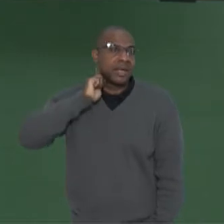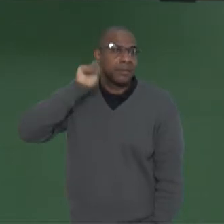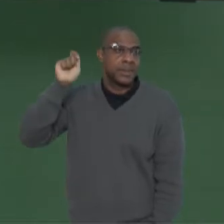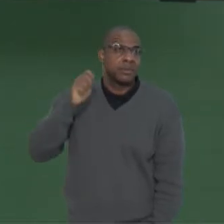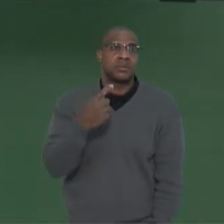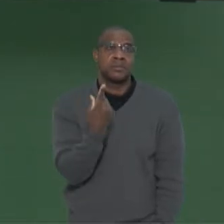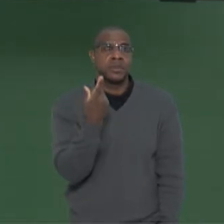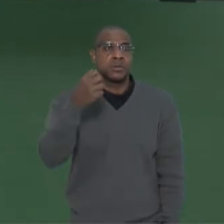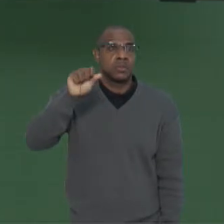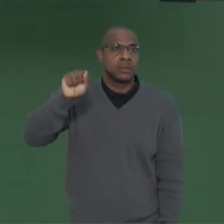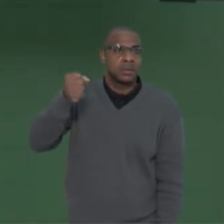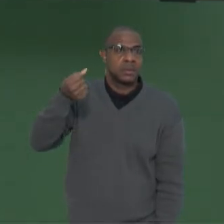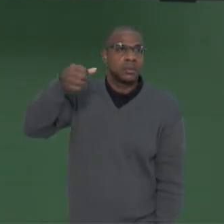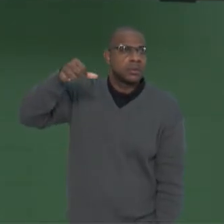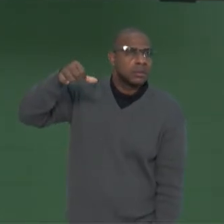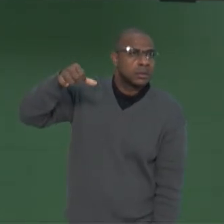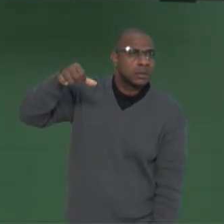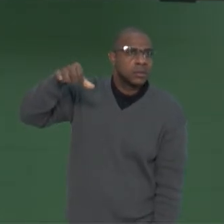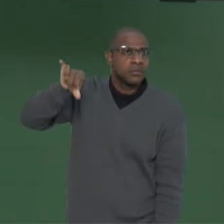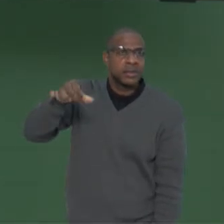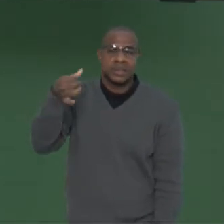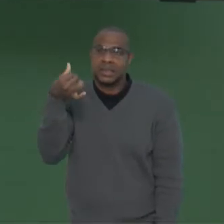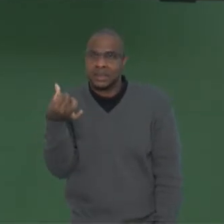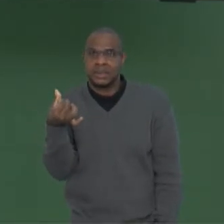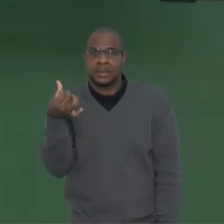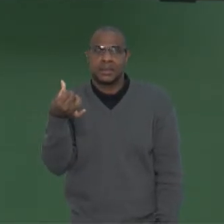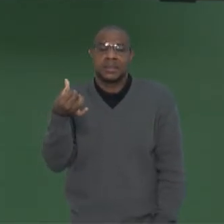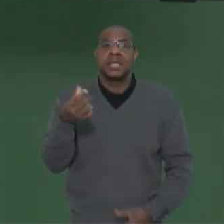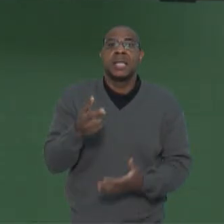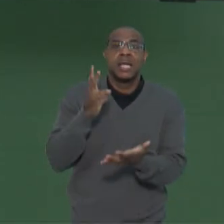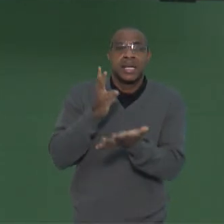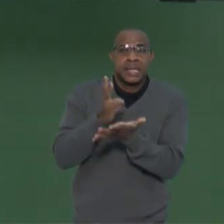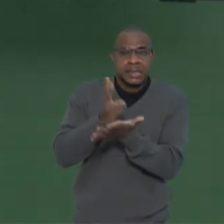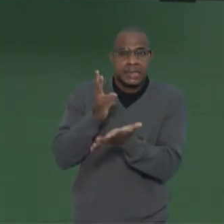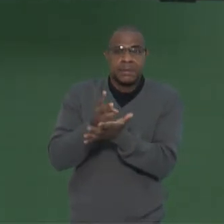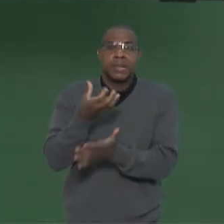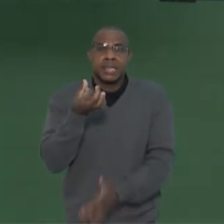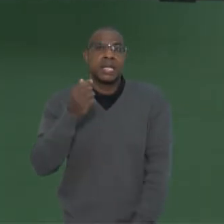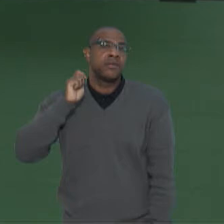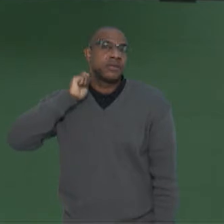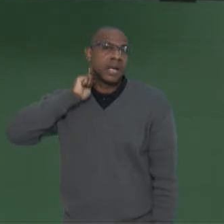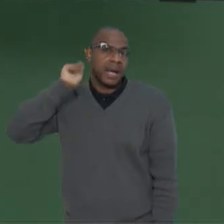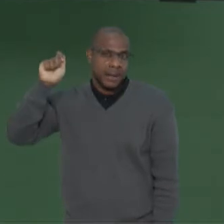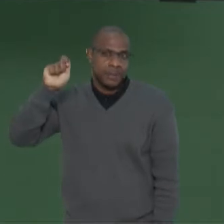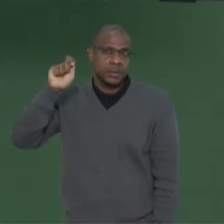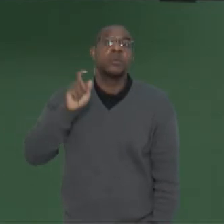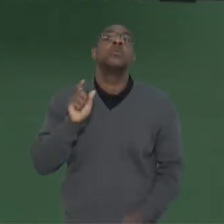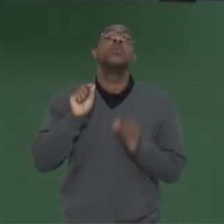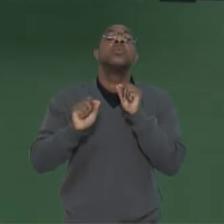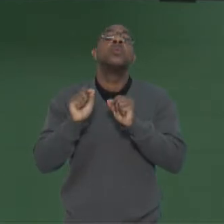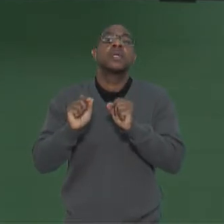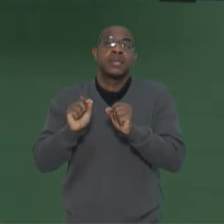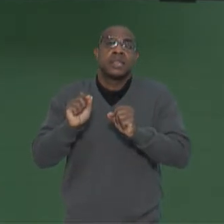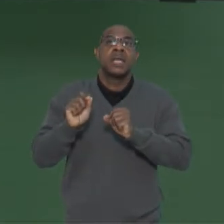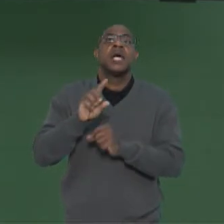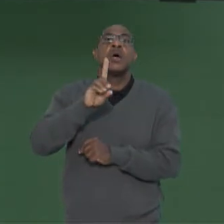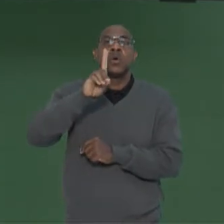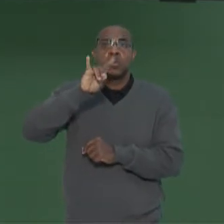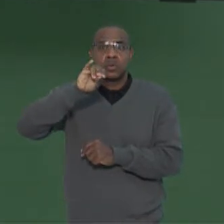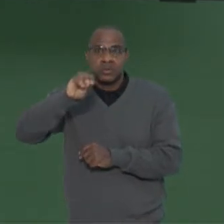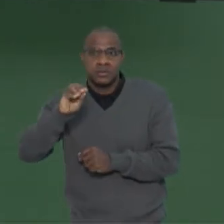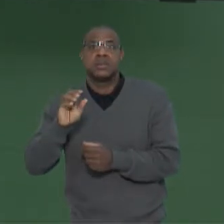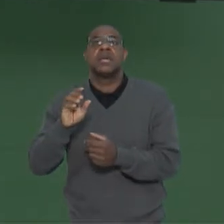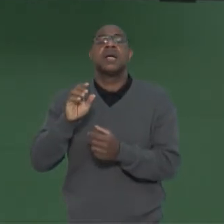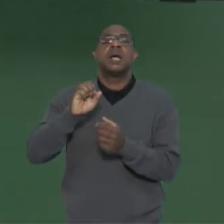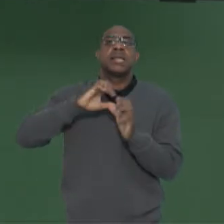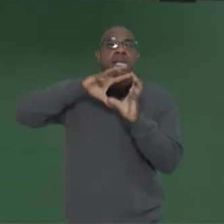essa, então, que todo dia 6 de abril, né, a ONU, então, proclamou aí o Dia Internacional do Esporte para o Desenvolvimento e a Paz.